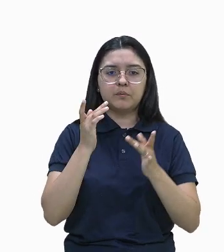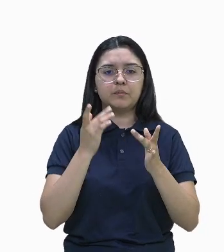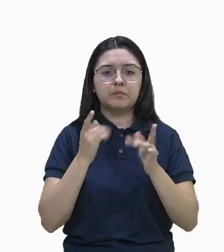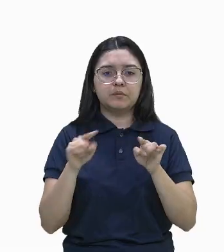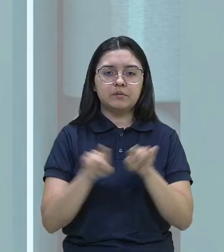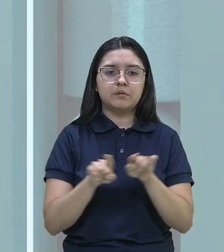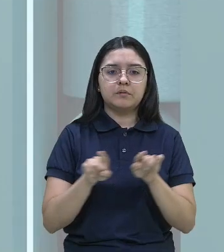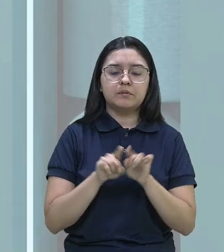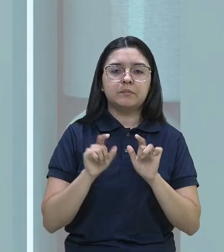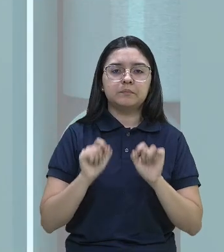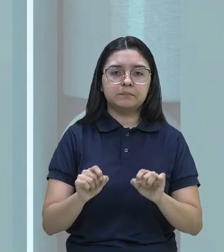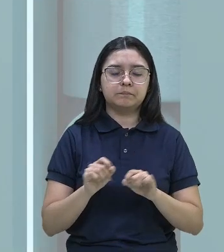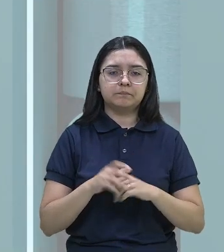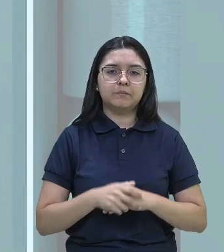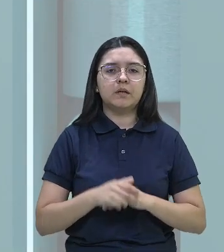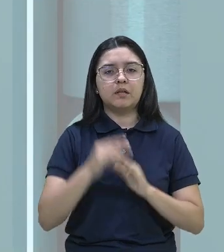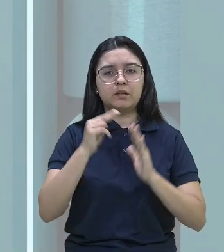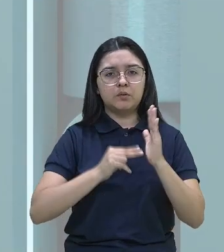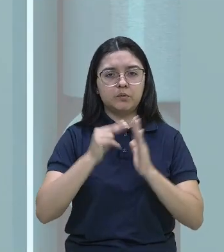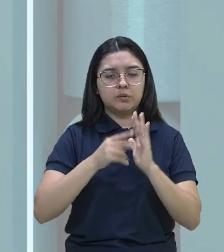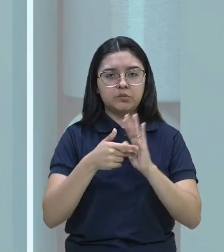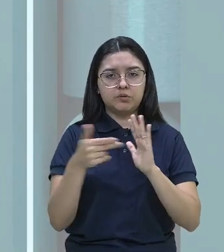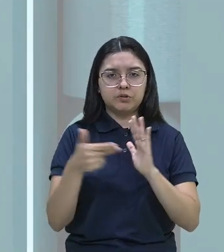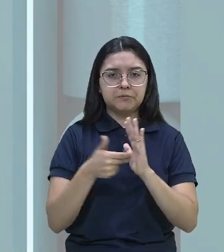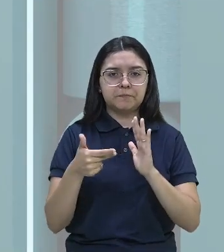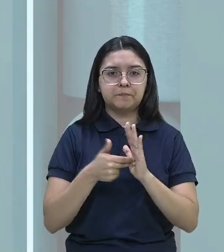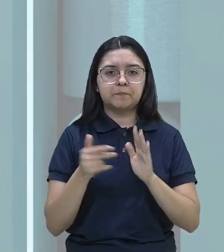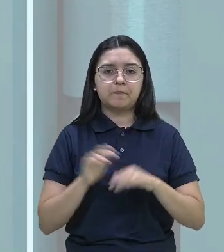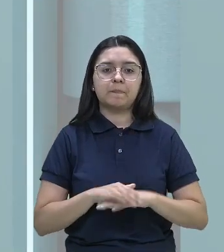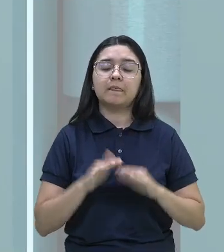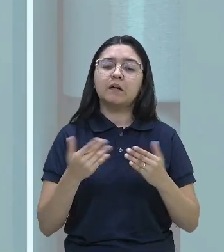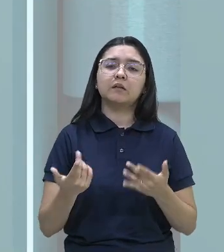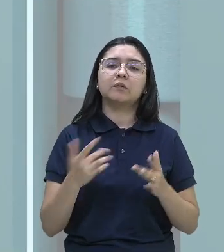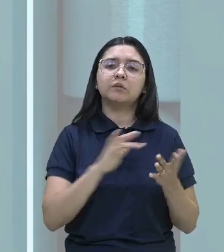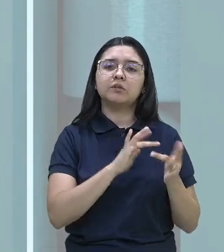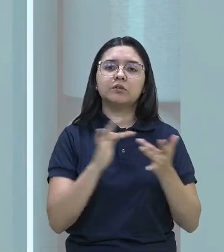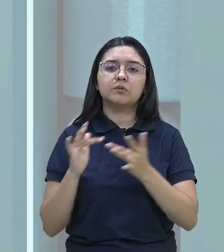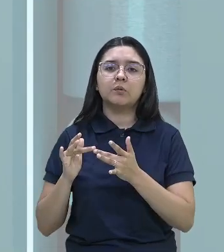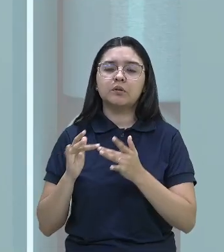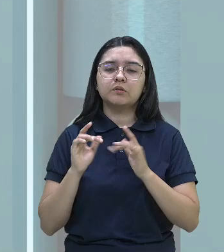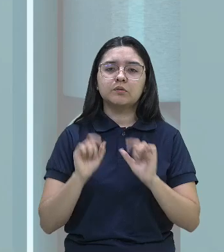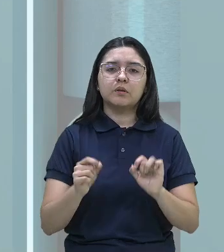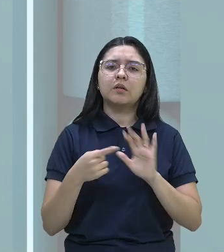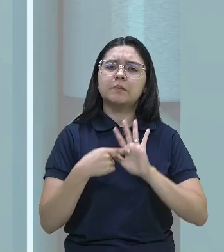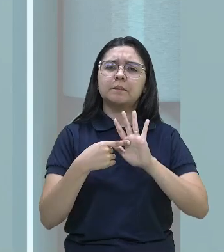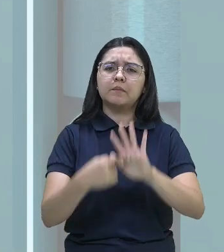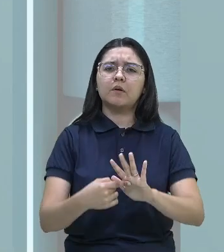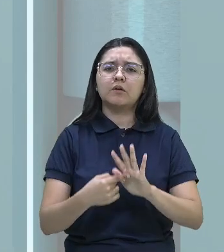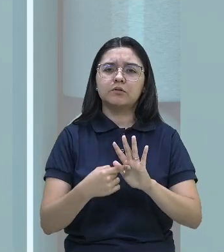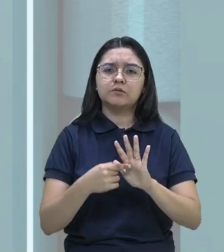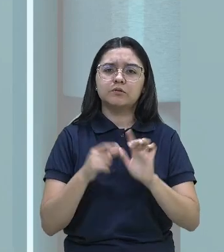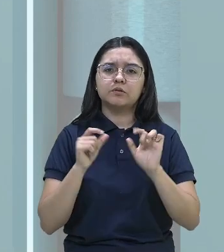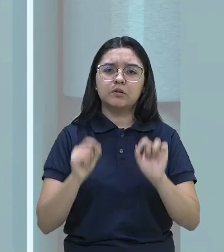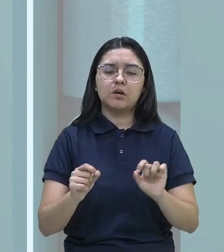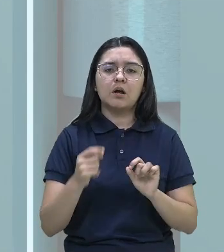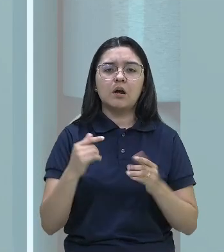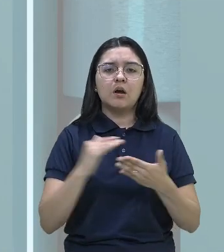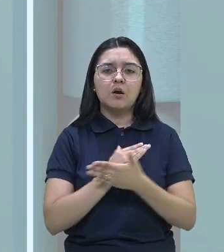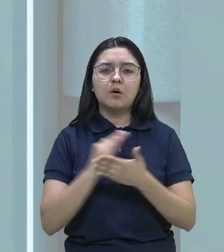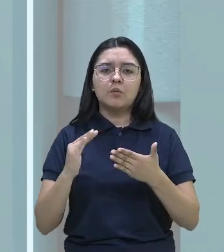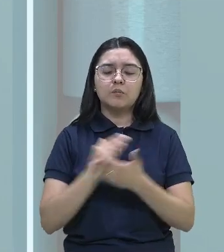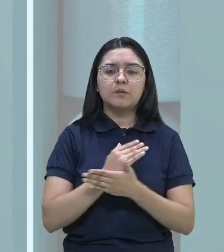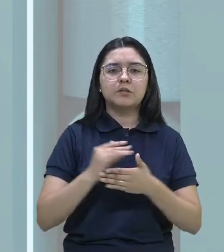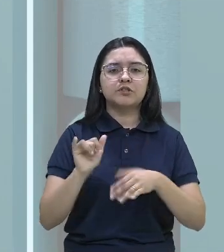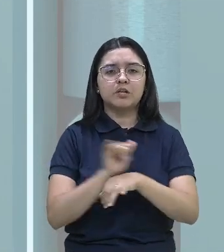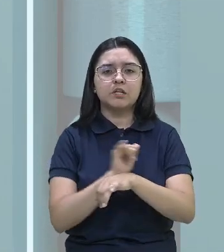leitura da notícia, tá? Então, dentro desse contexto, ele traz algumas coisas, algumas formas de se